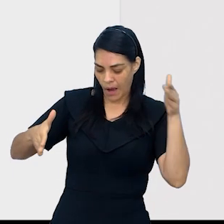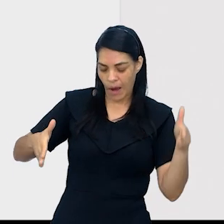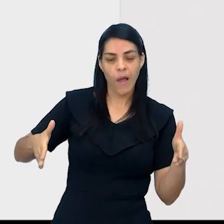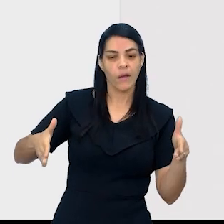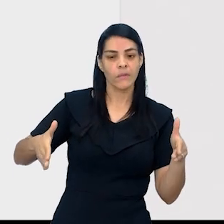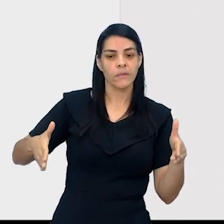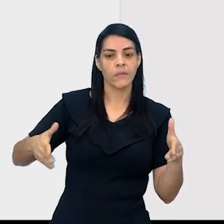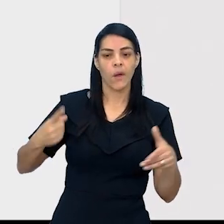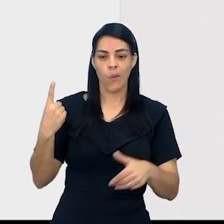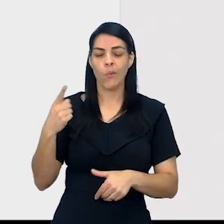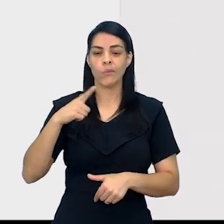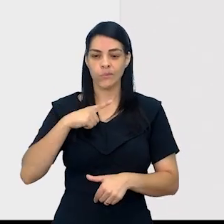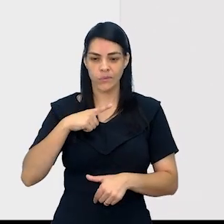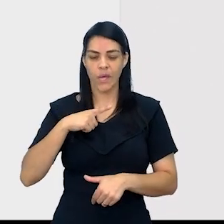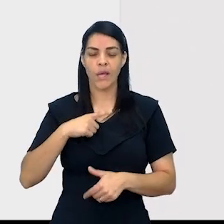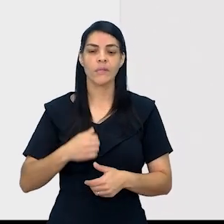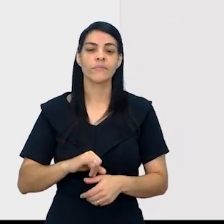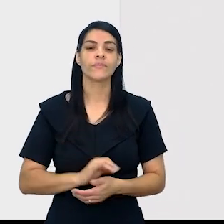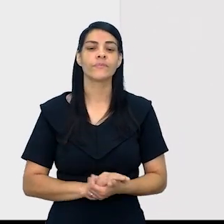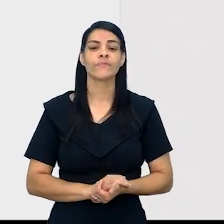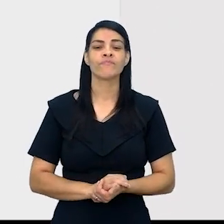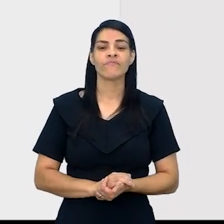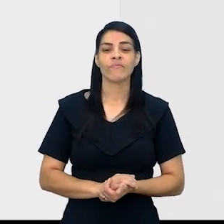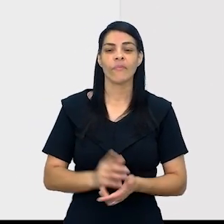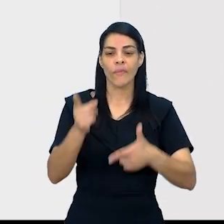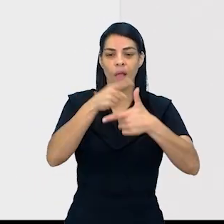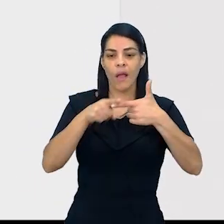a raiz exata e o outro não portanto